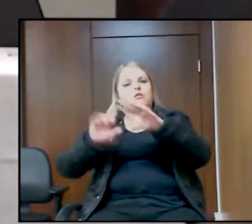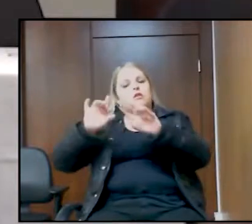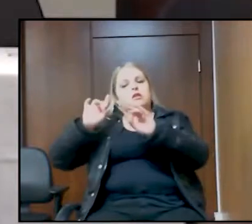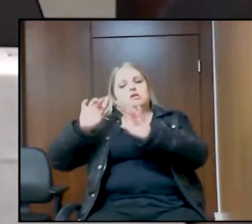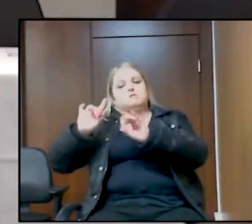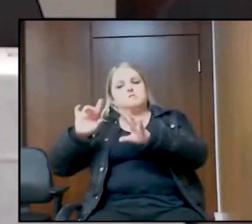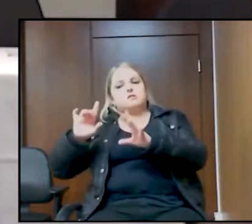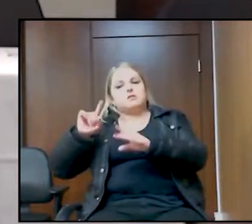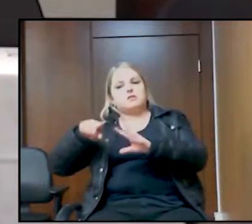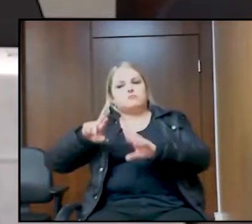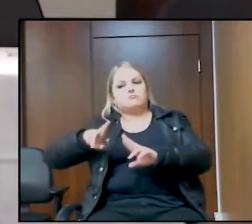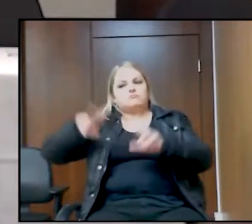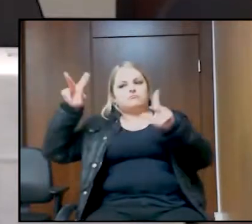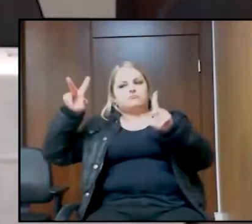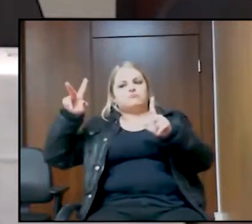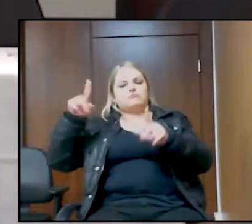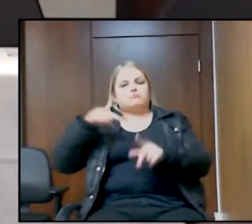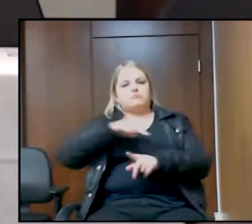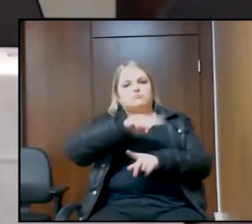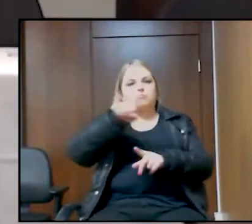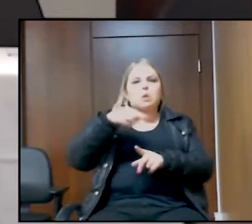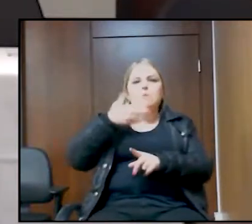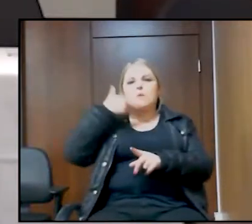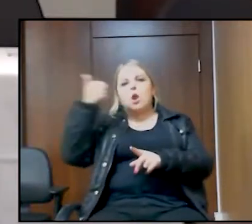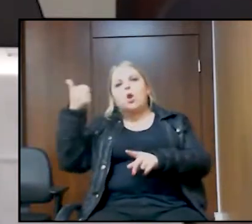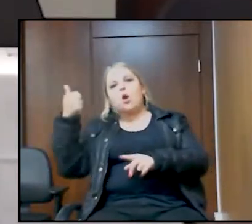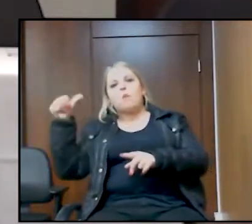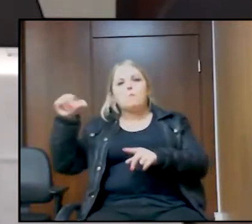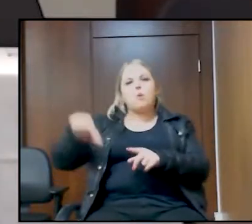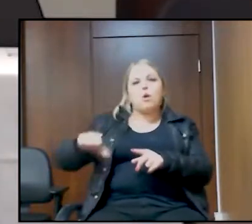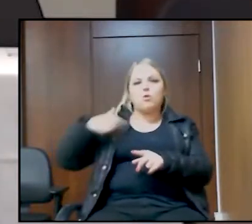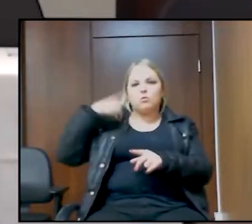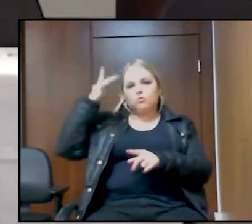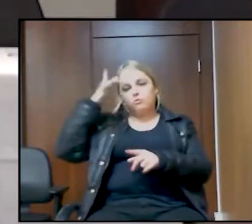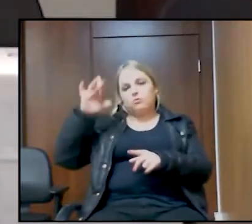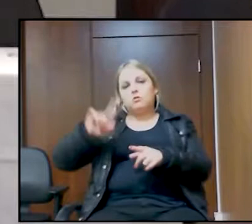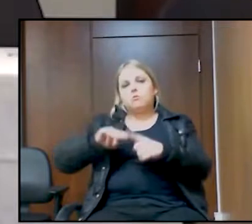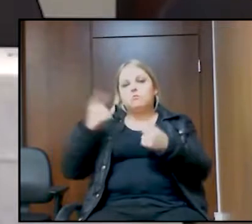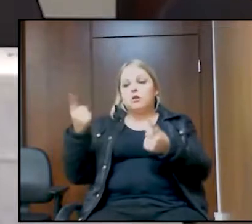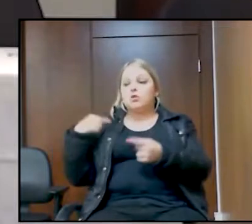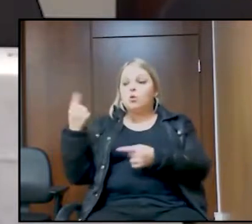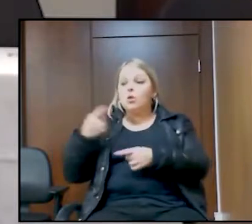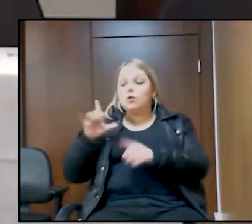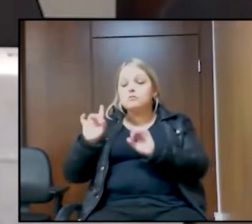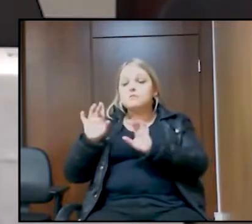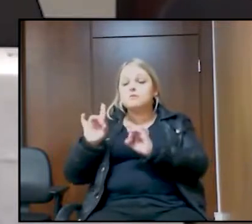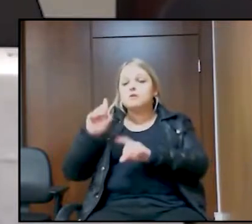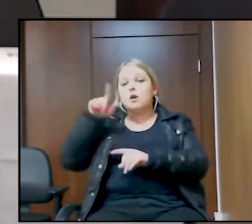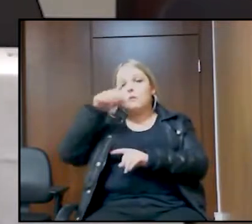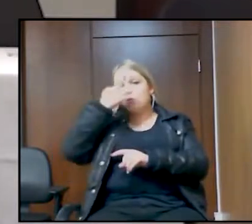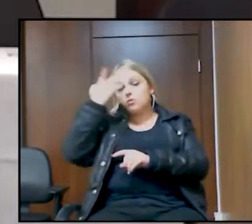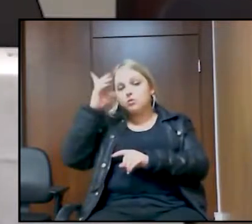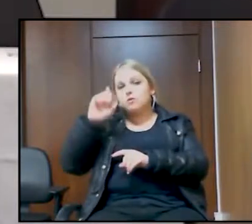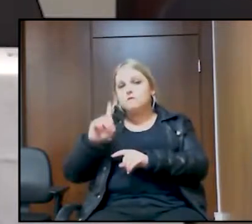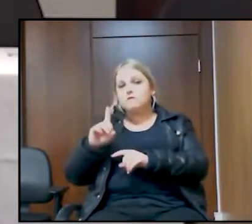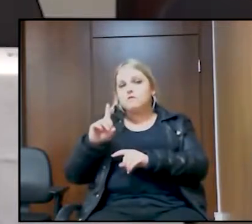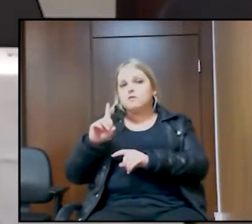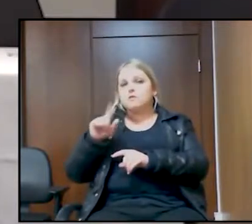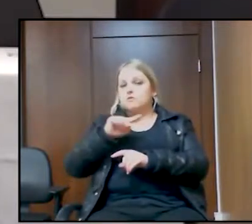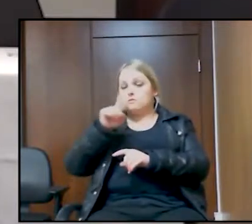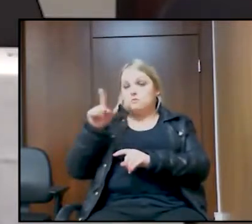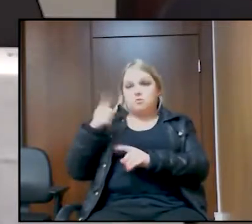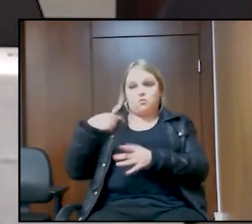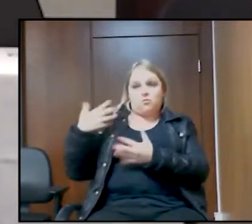cliente diferente dos outros, melhor ou pior, né? O nosso especial de pessoas com deficiência, ninguém admite, mas